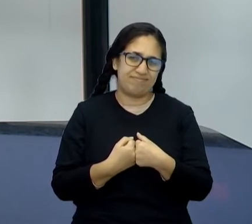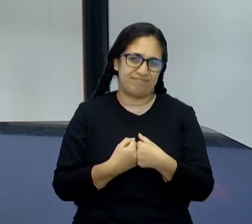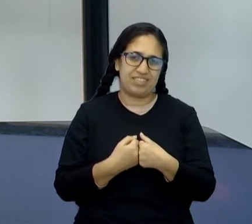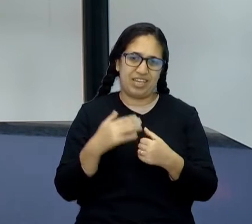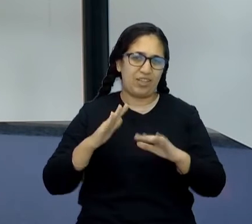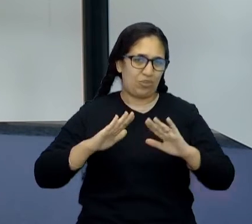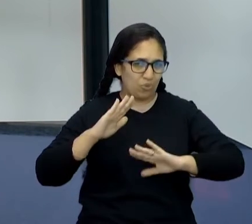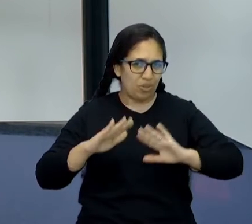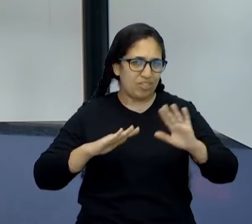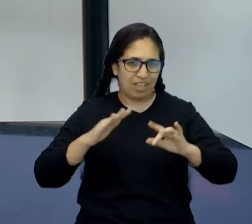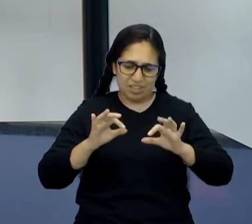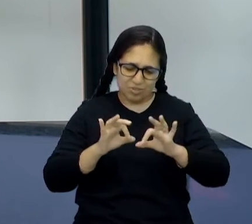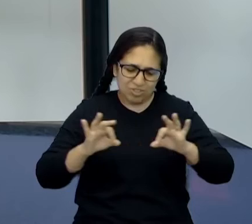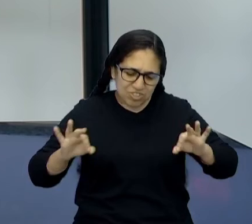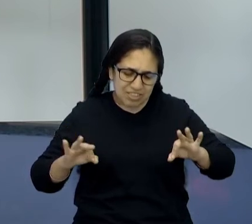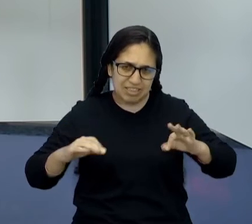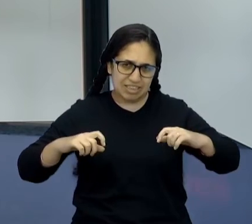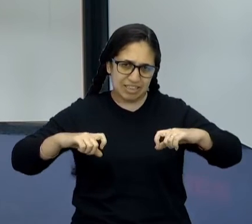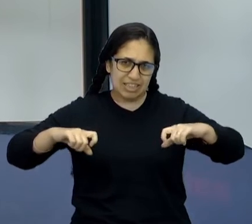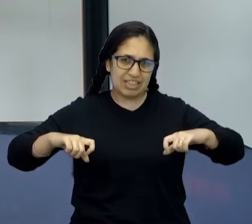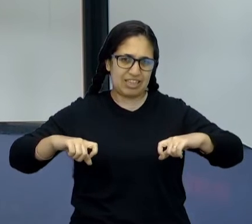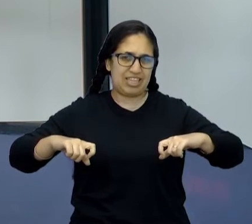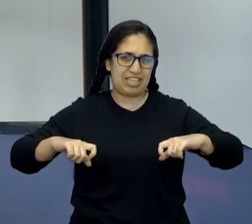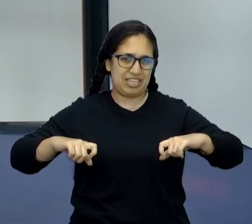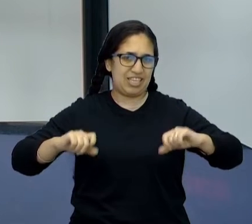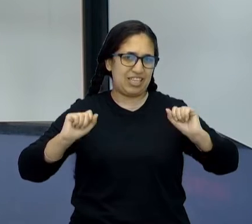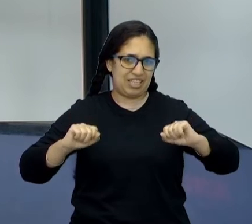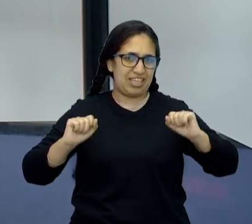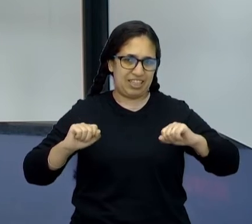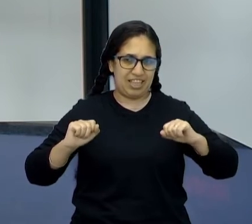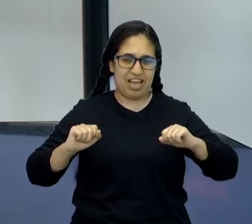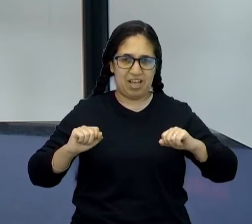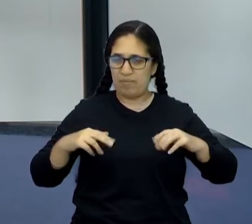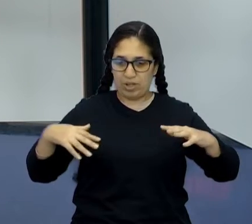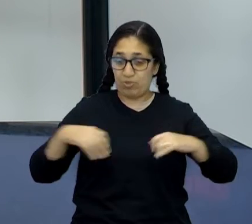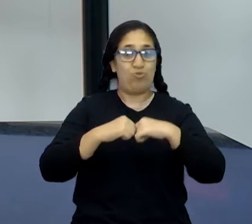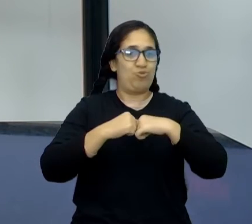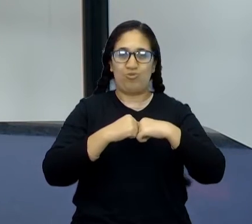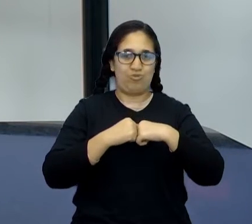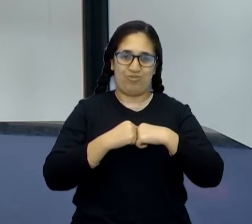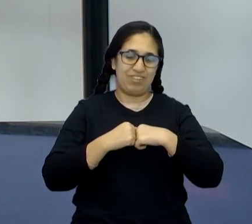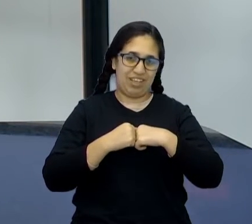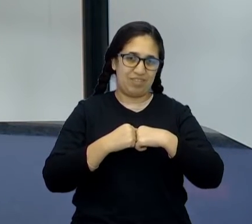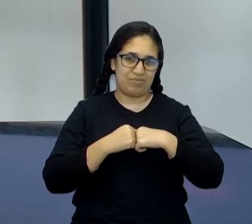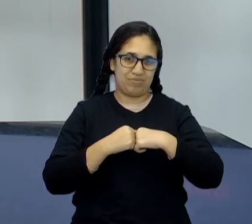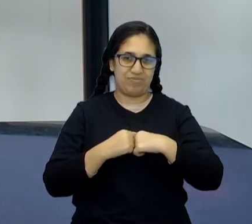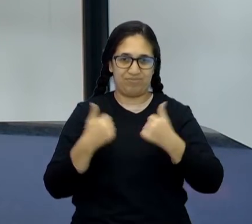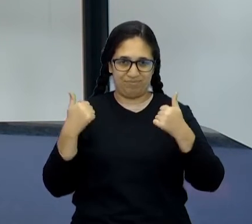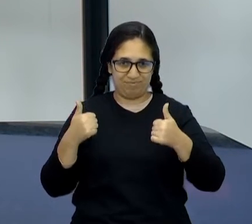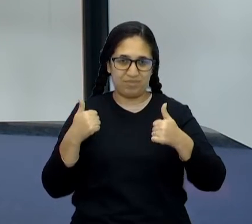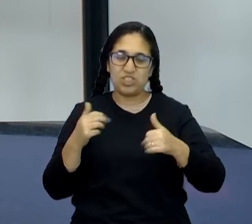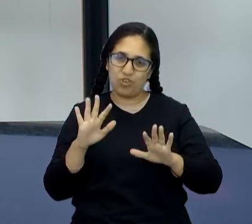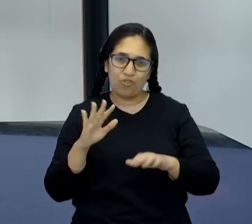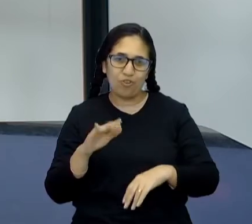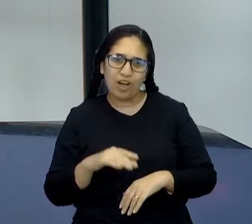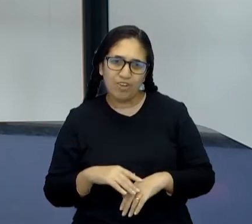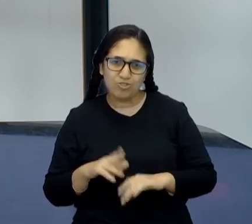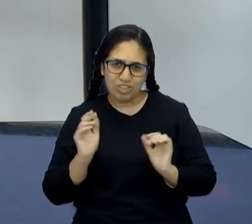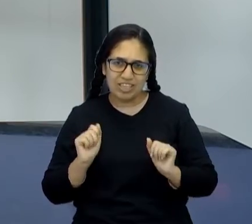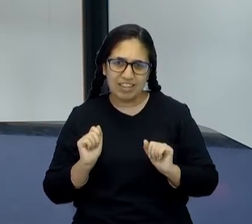gente tem que pôr a distâncias suficientes para não ficar um no campo do outro. Bom, acho que agora